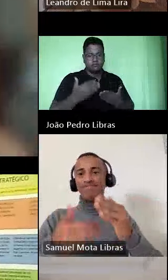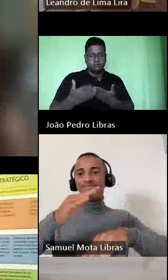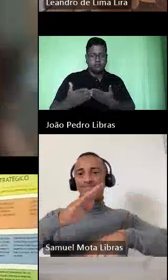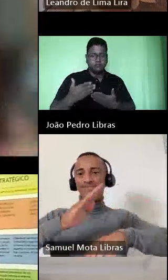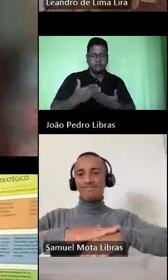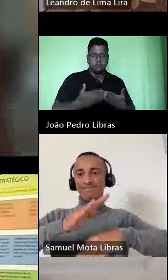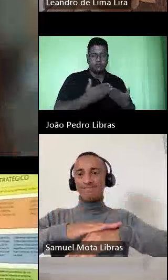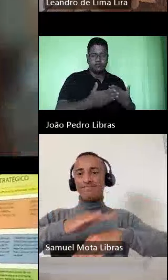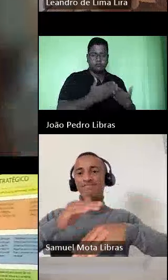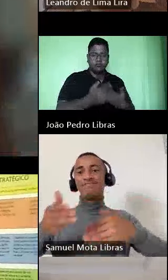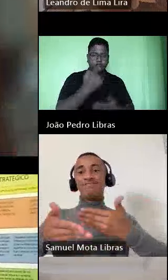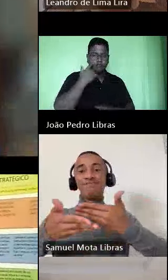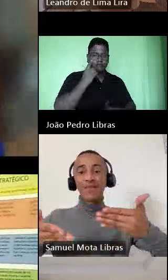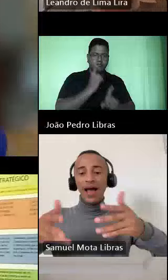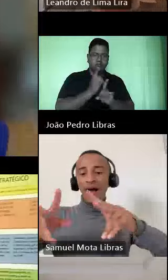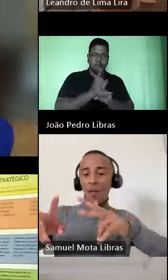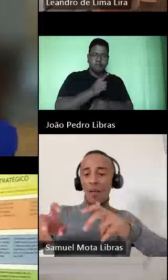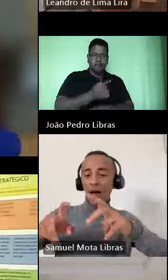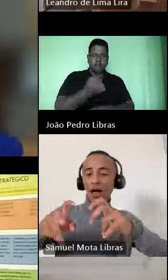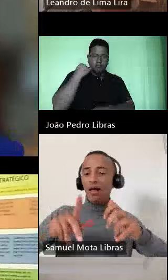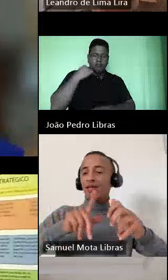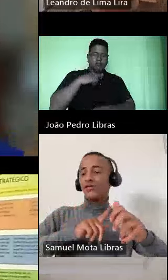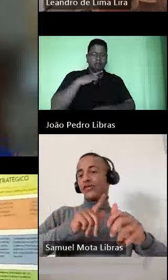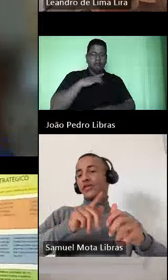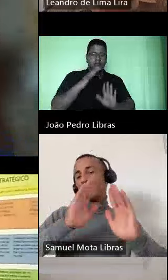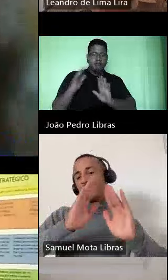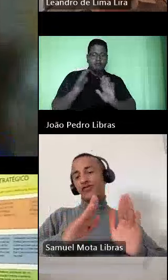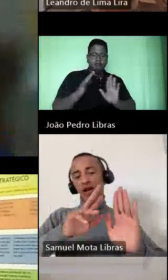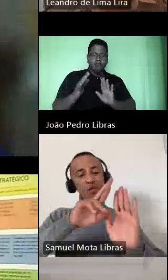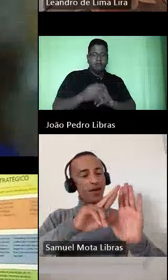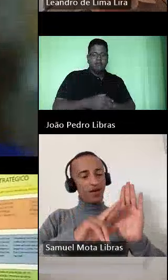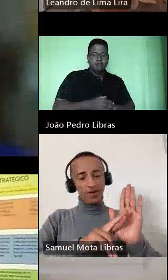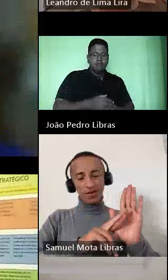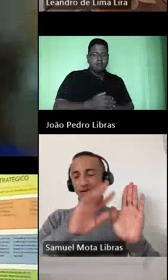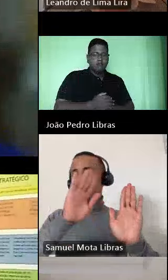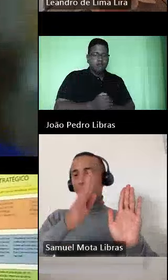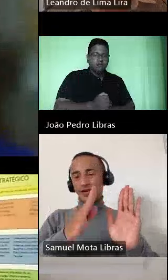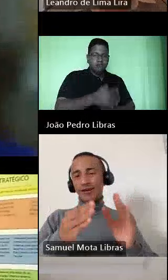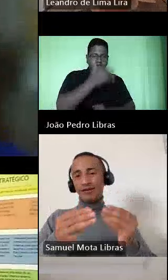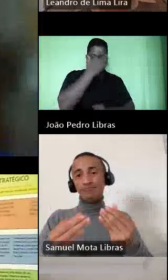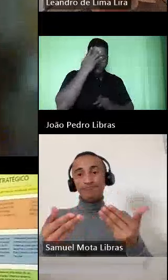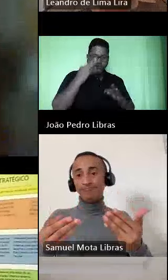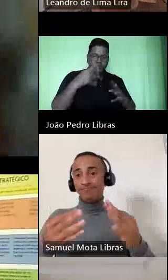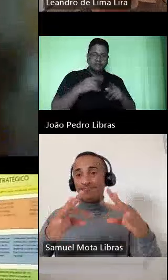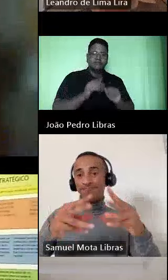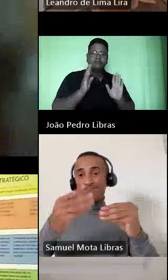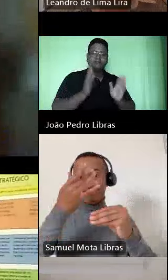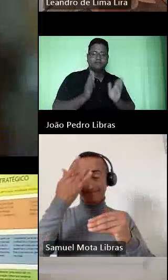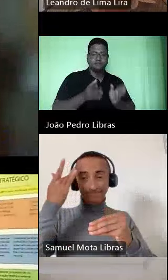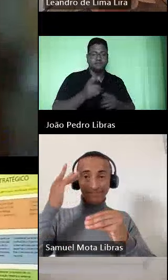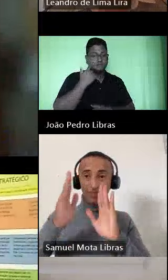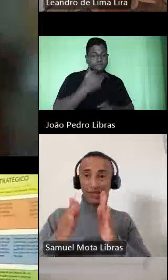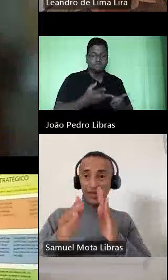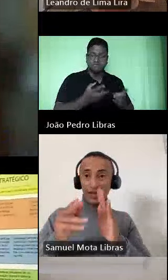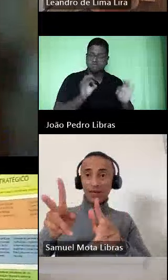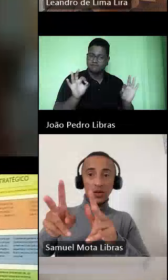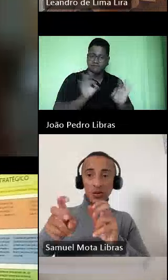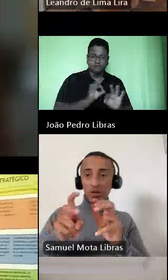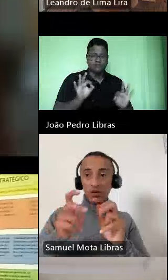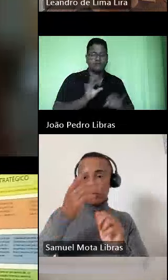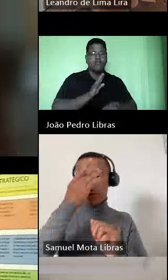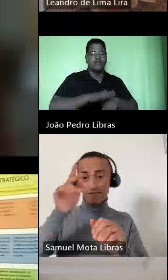depois você descobre que lá tinha um manual que o cabra fez não sei quanto eh que todo mundo já passou por aquilo já disse que tava errado e ninguém viu fez tudo de